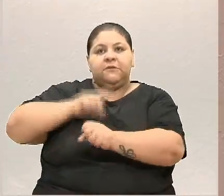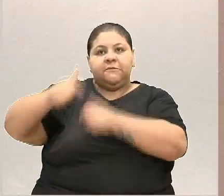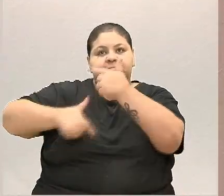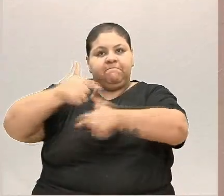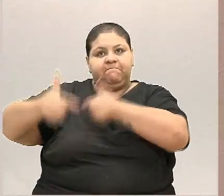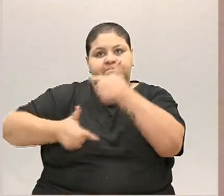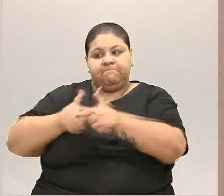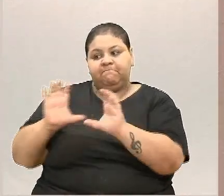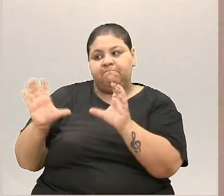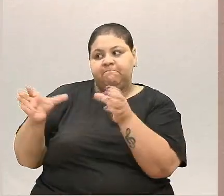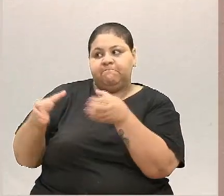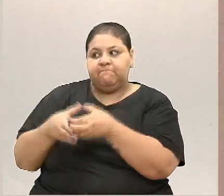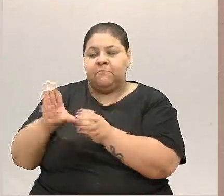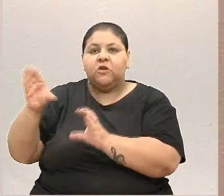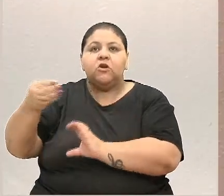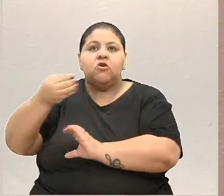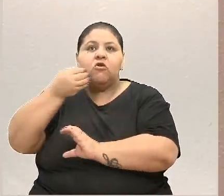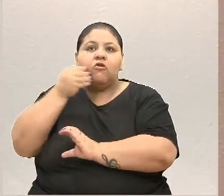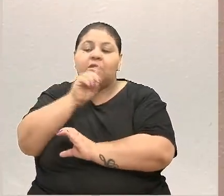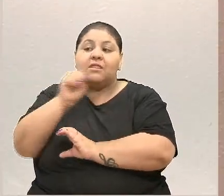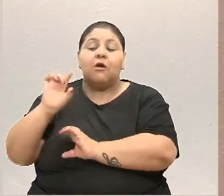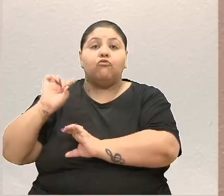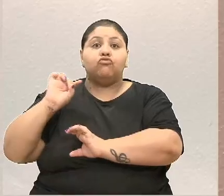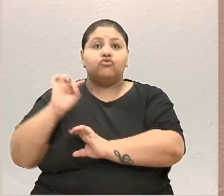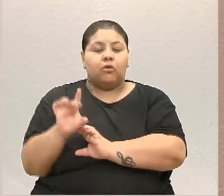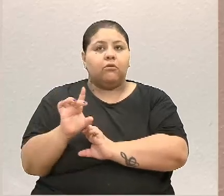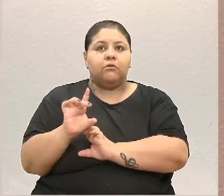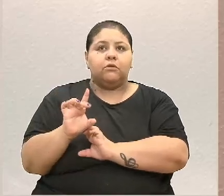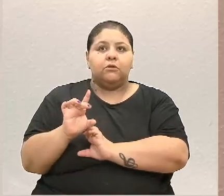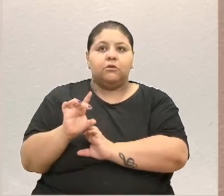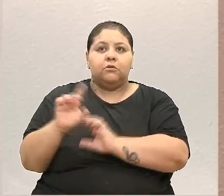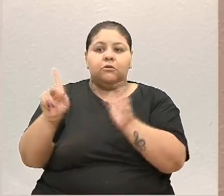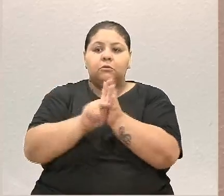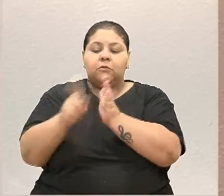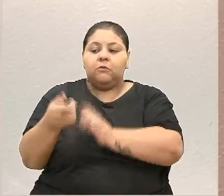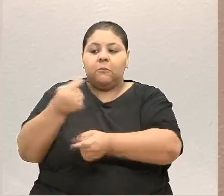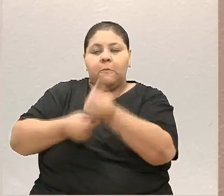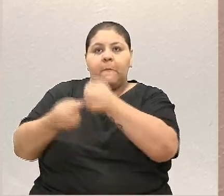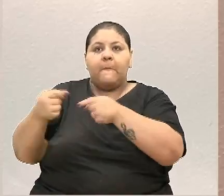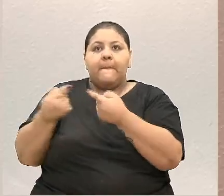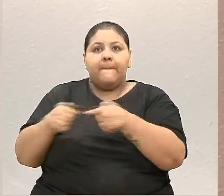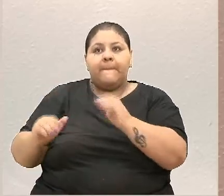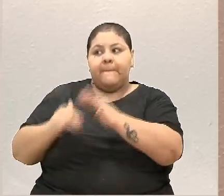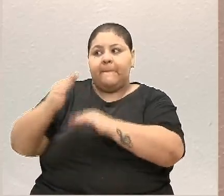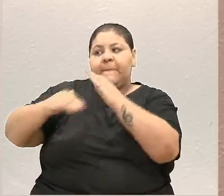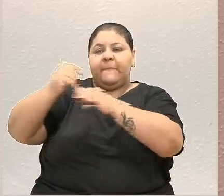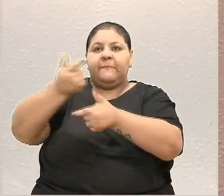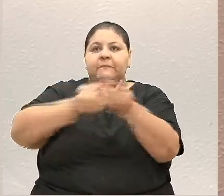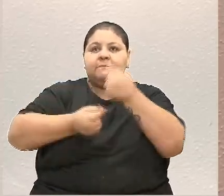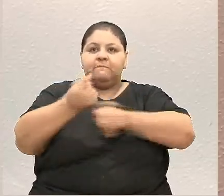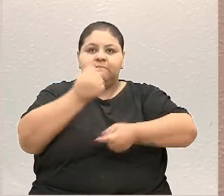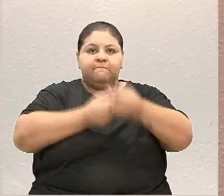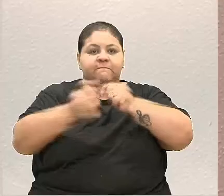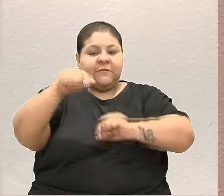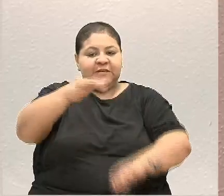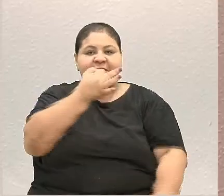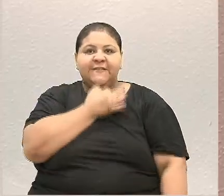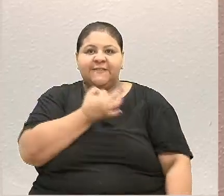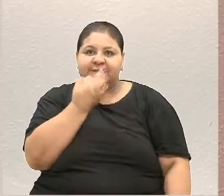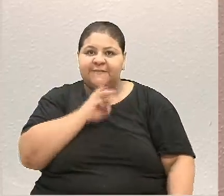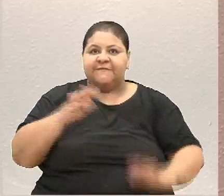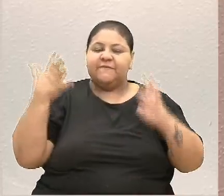esse segmento e, obviamente, não só ao próprio negócio, mas ao desenvolvimento econômico de Caxias do Sul.